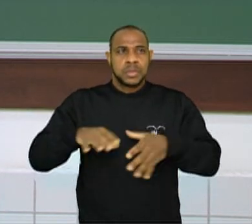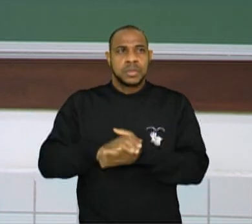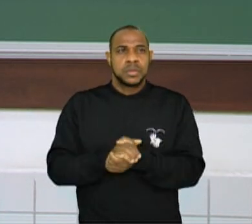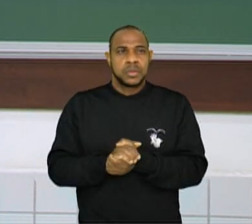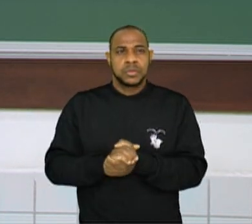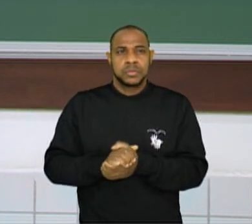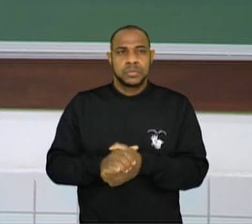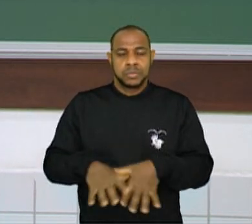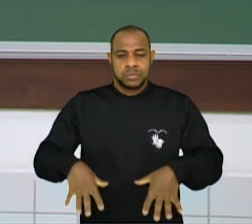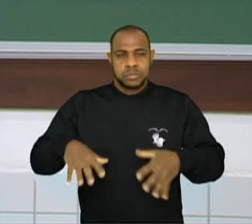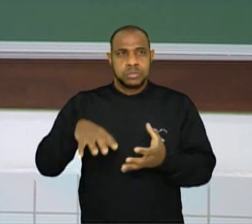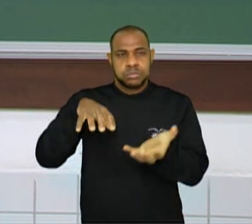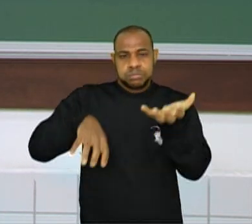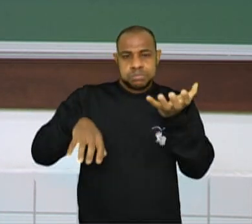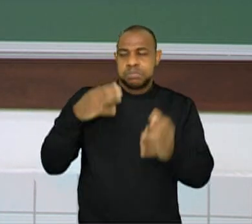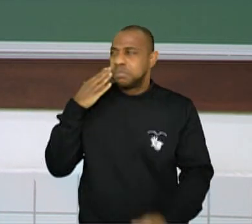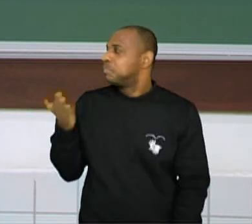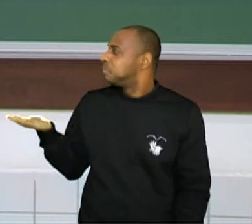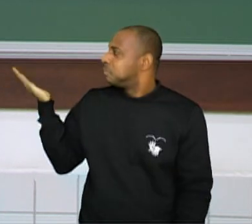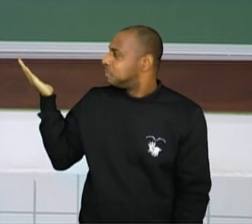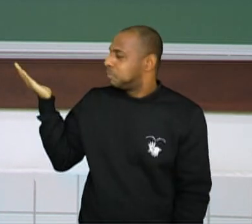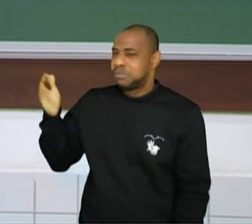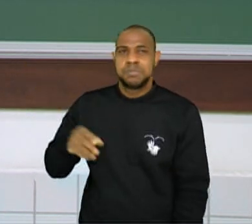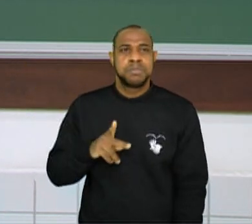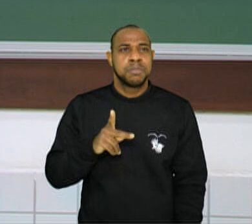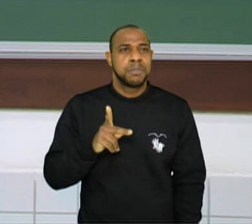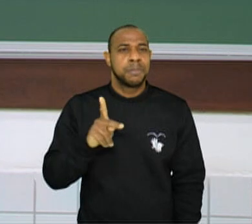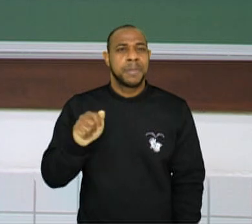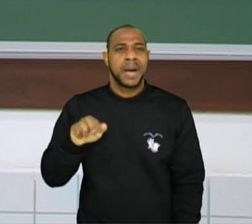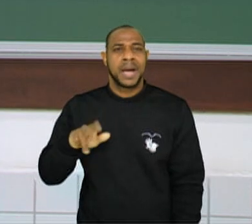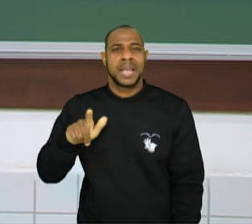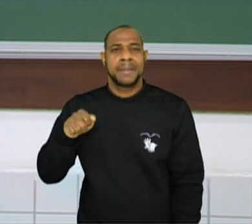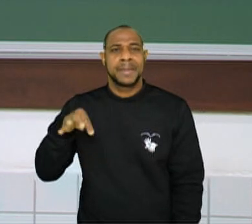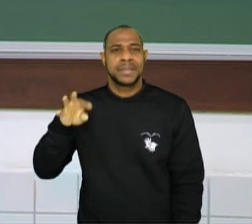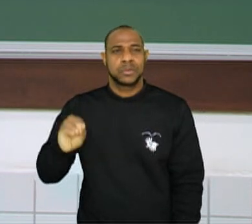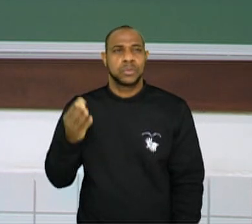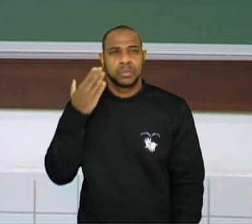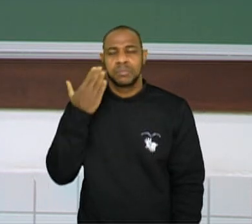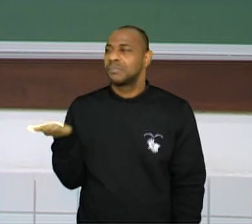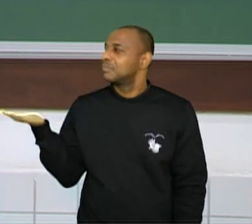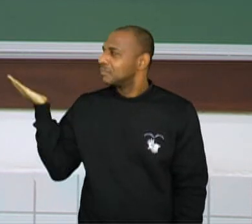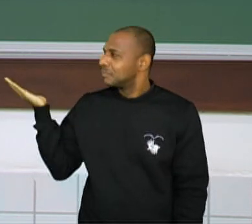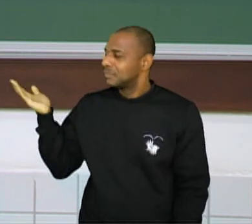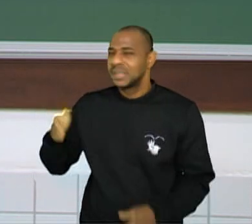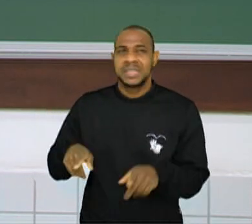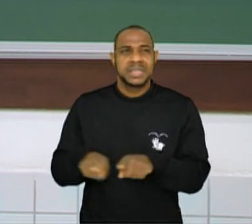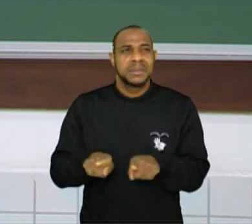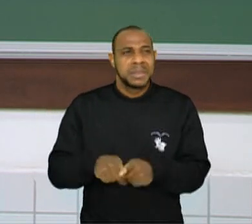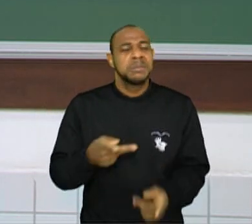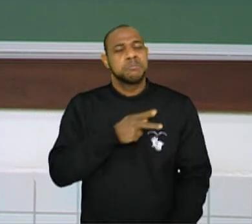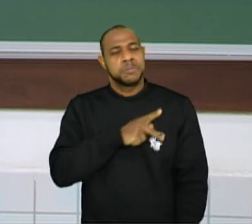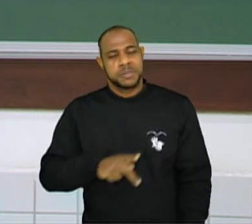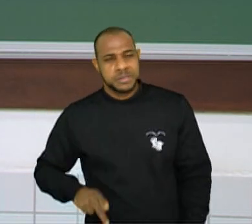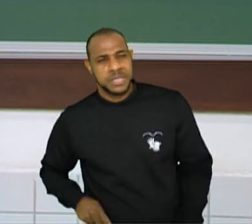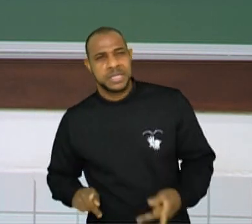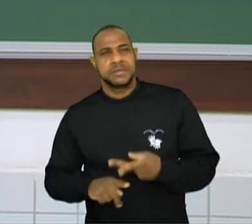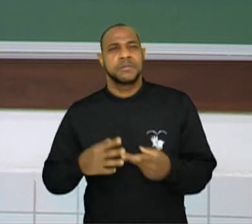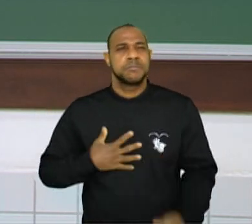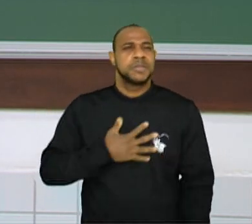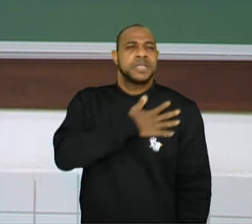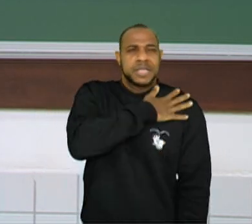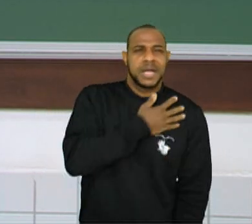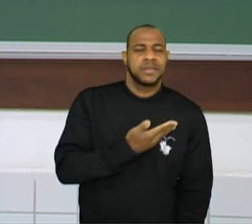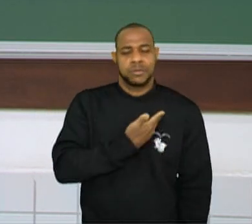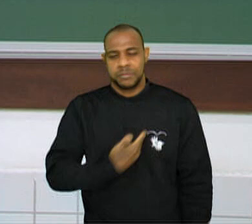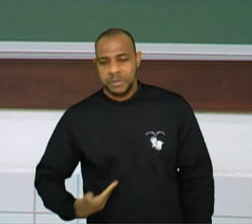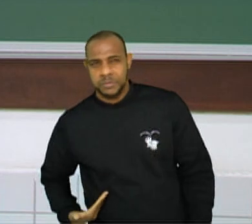bastante importante, e depois com a tomada do poder pelos governadores, pelos presidentes militares, ok?